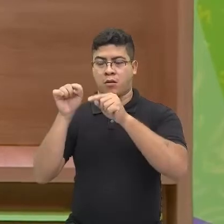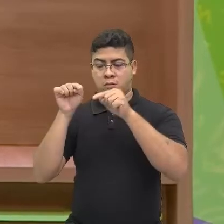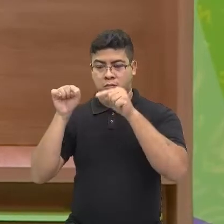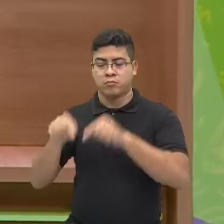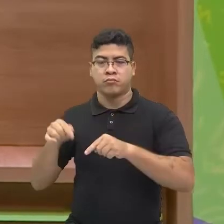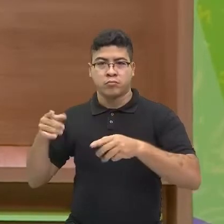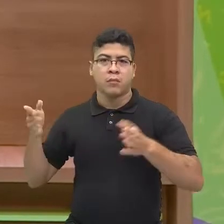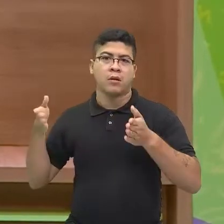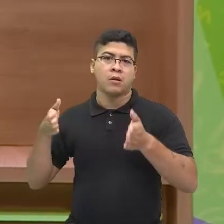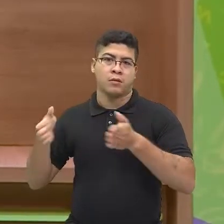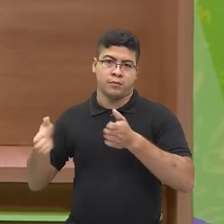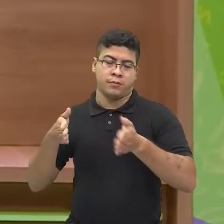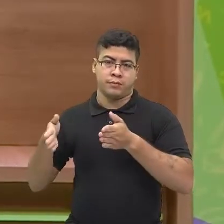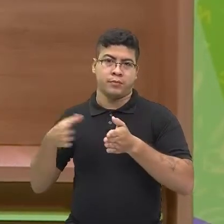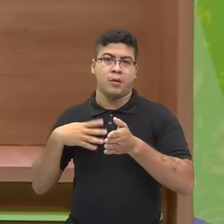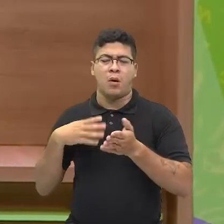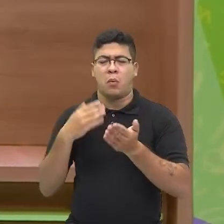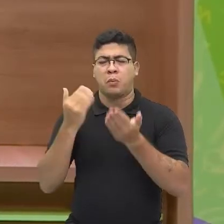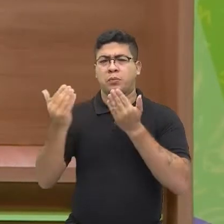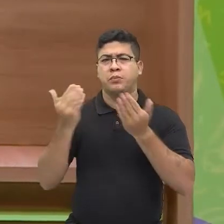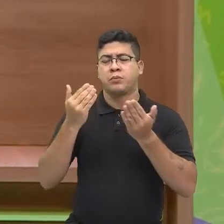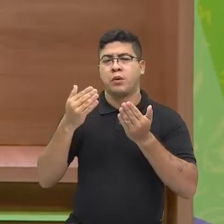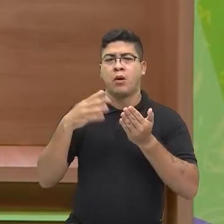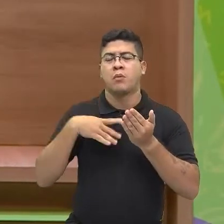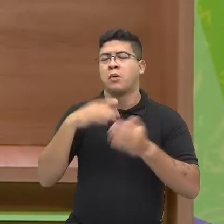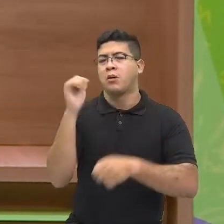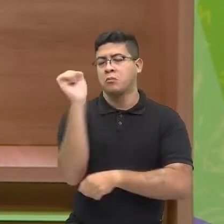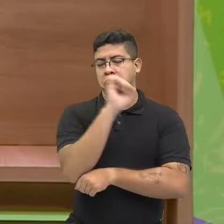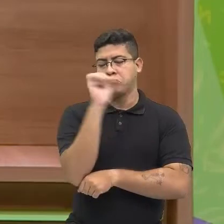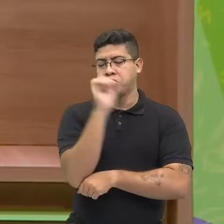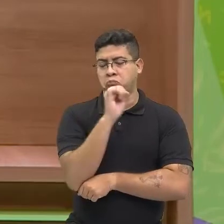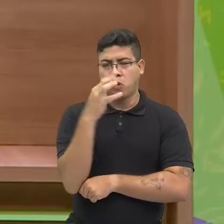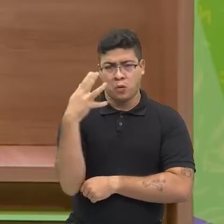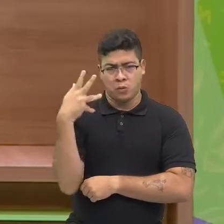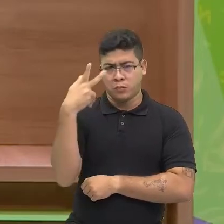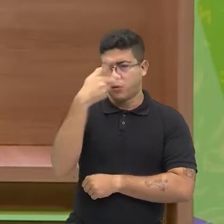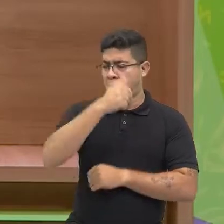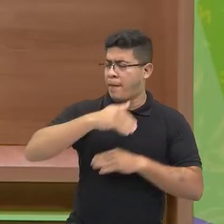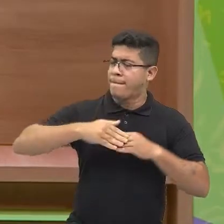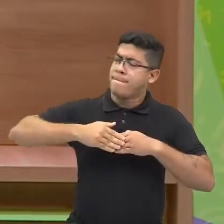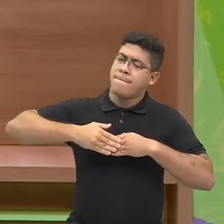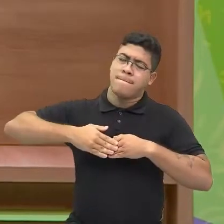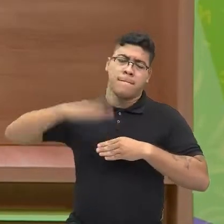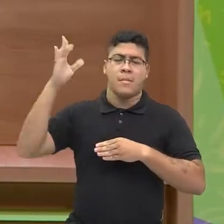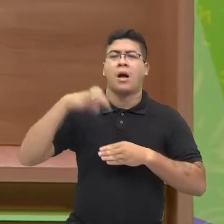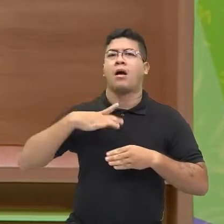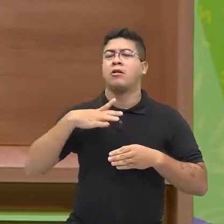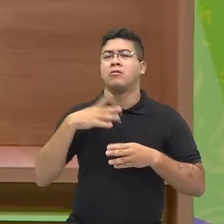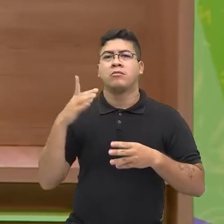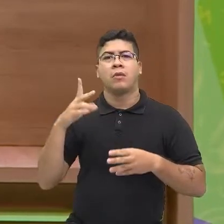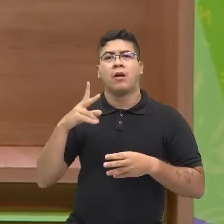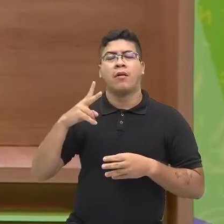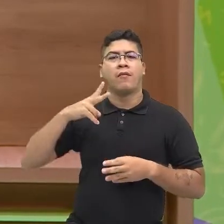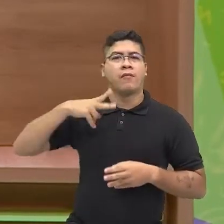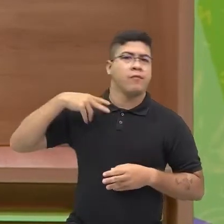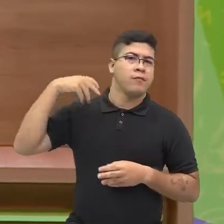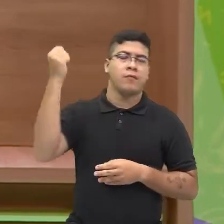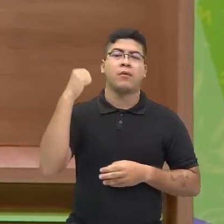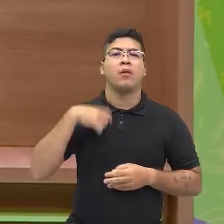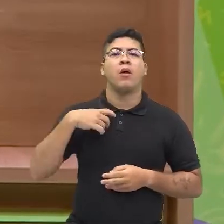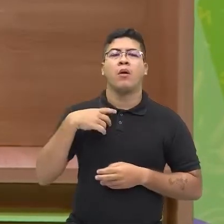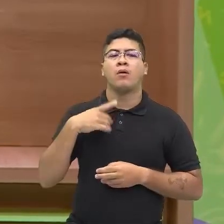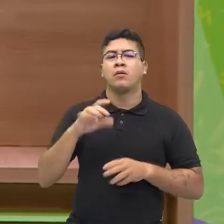momento. Chegaram a comparar que a beleza de um automóvel era muito maior do que a vitória de Samocrata. O quê?